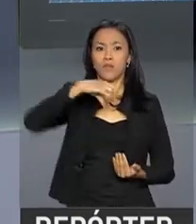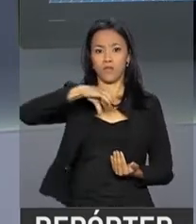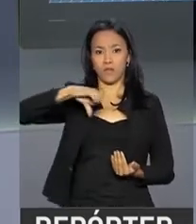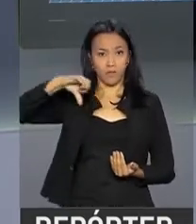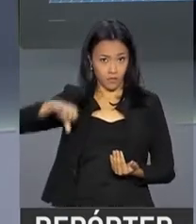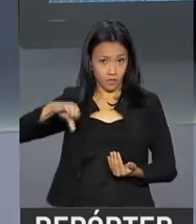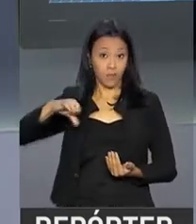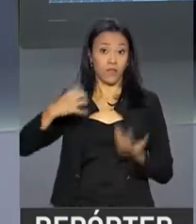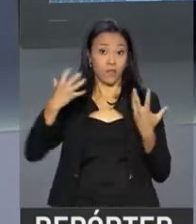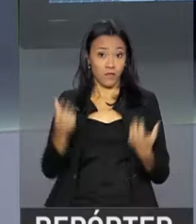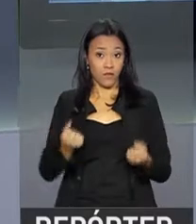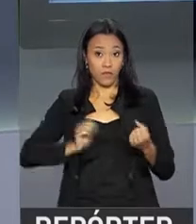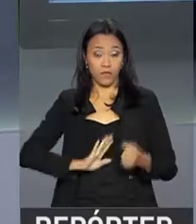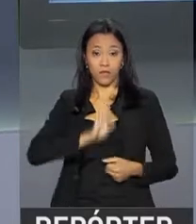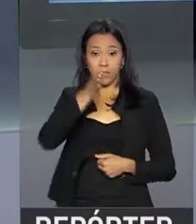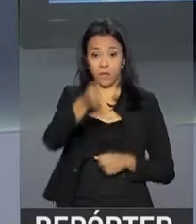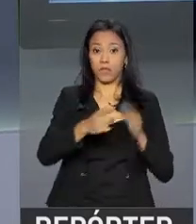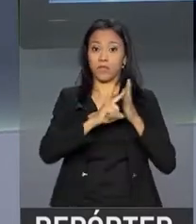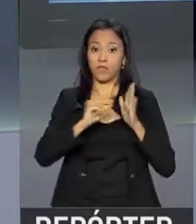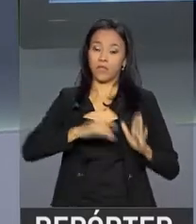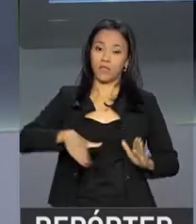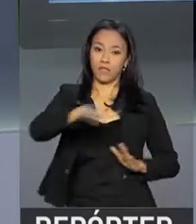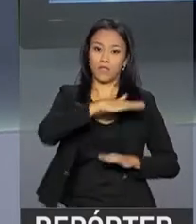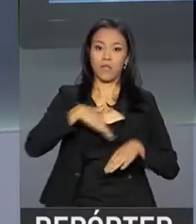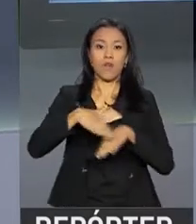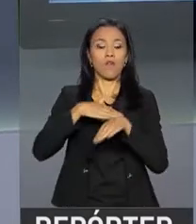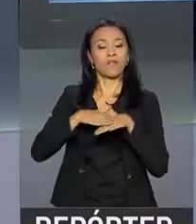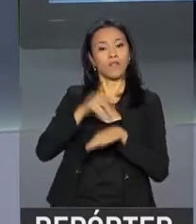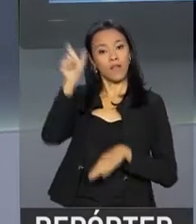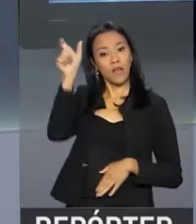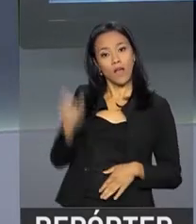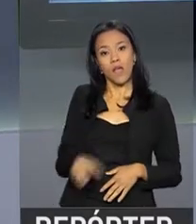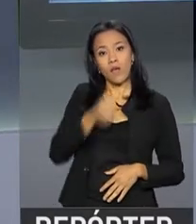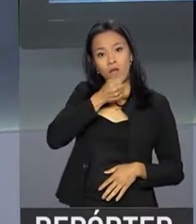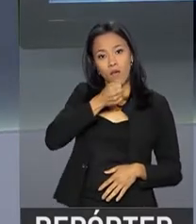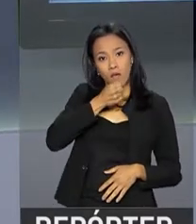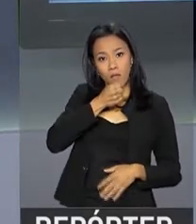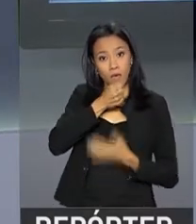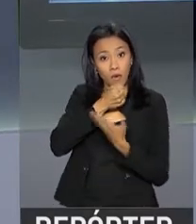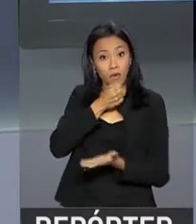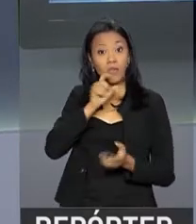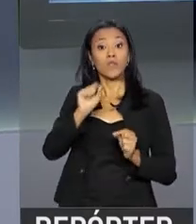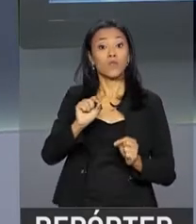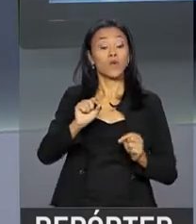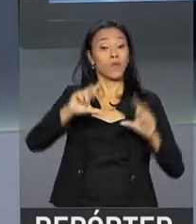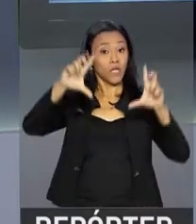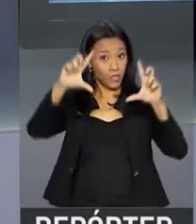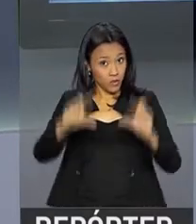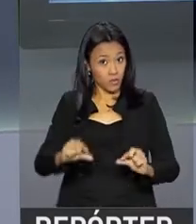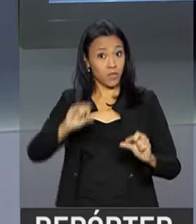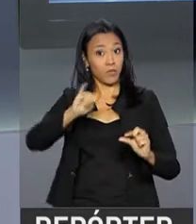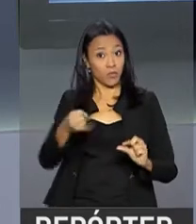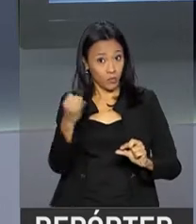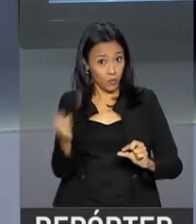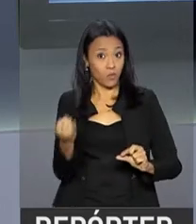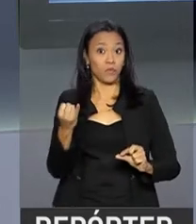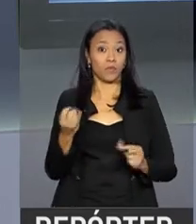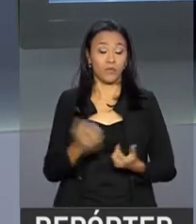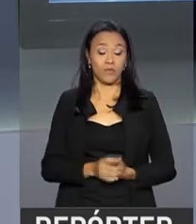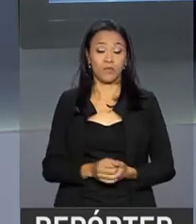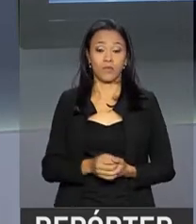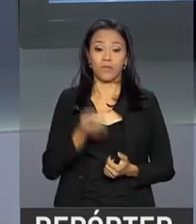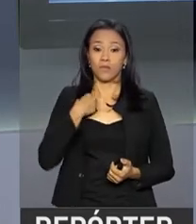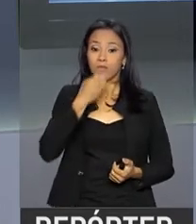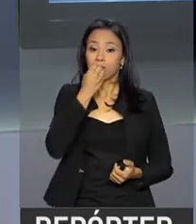vamos direto ao palácio do planalto conversar com a repórter luana karen sobre a repercussão da queda nos juros o lalo ano bom dia